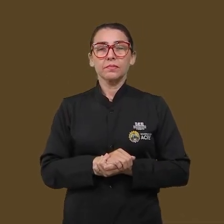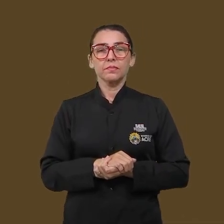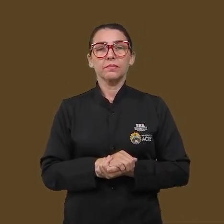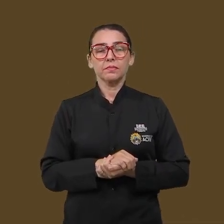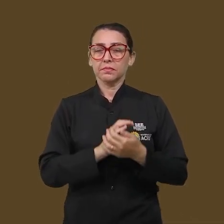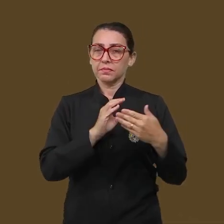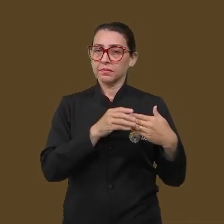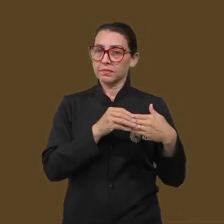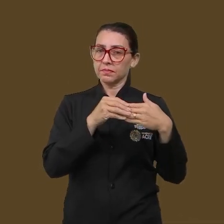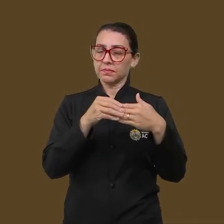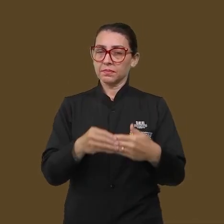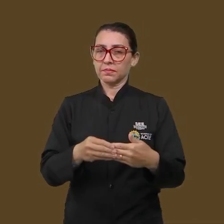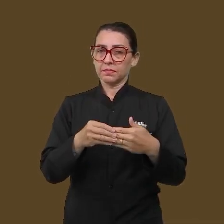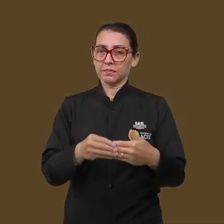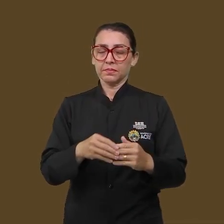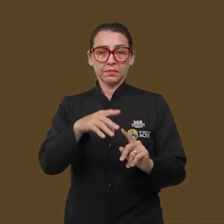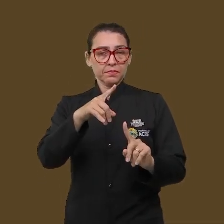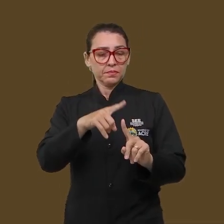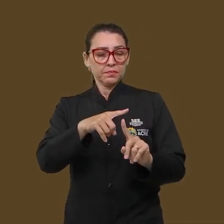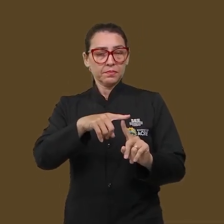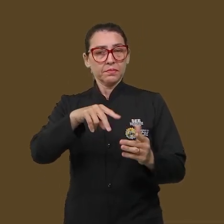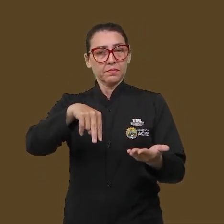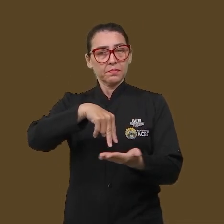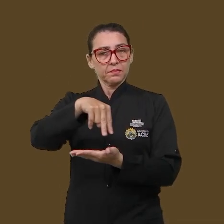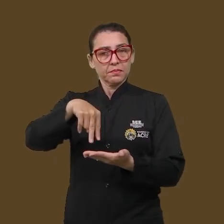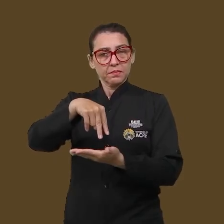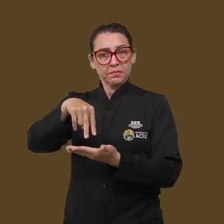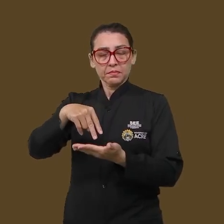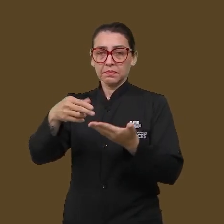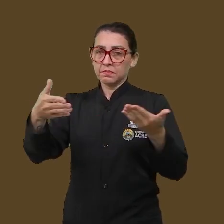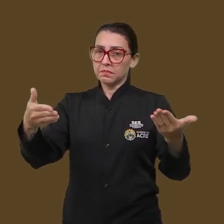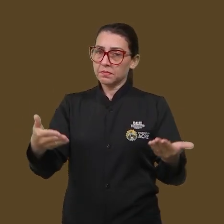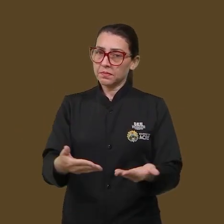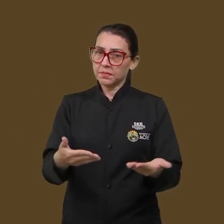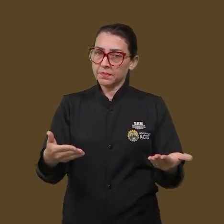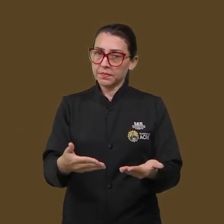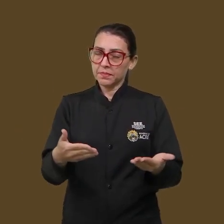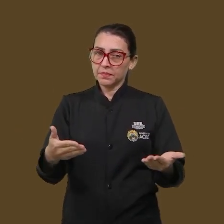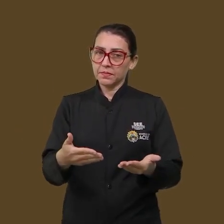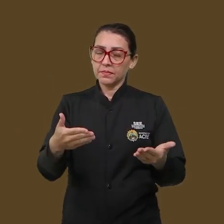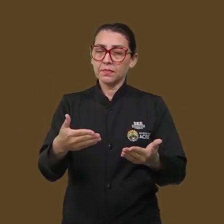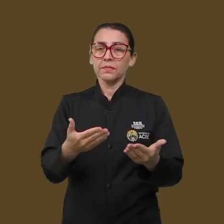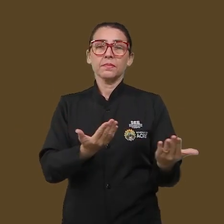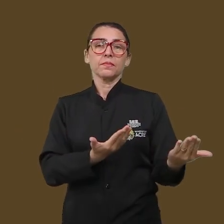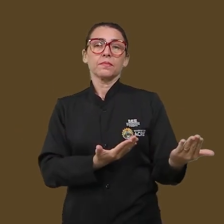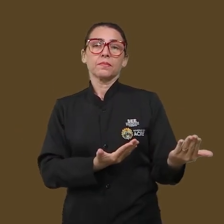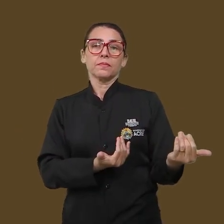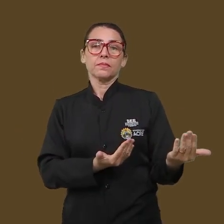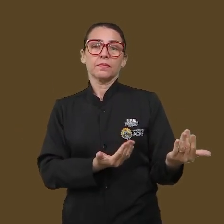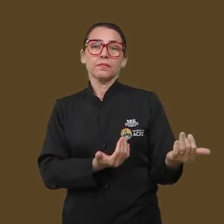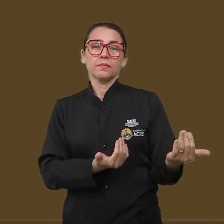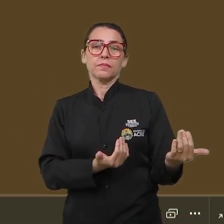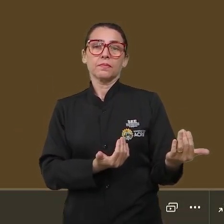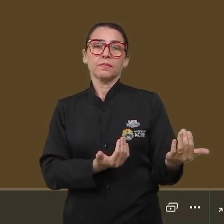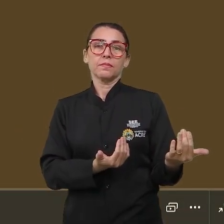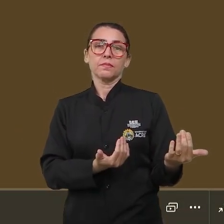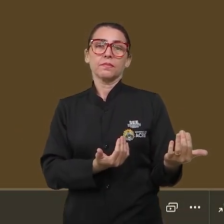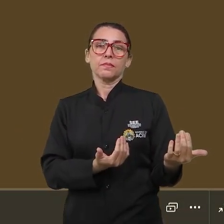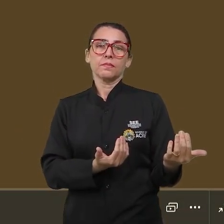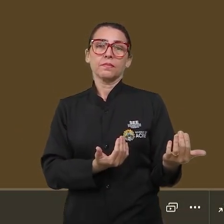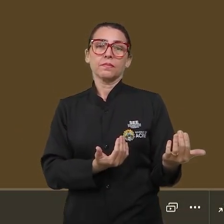que traz um estilo de dança que é muito comum agora com a juventude, né? Os coreanos